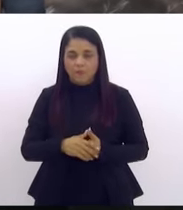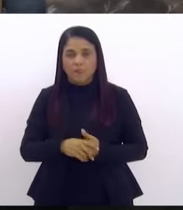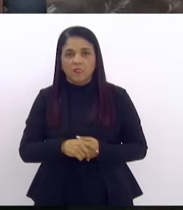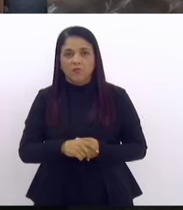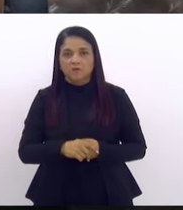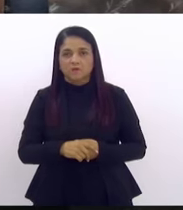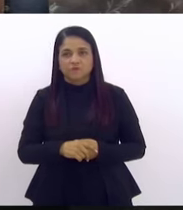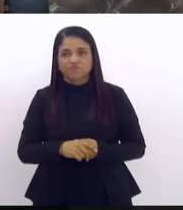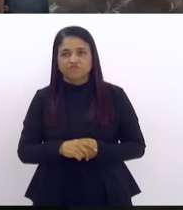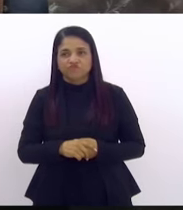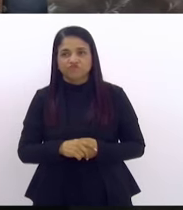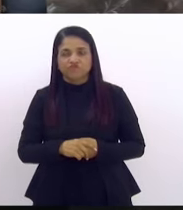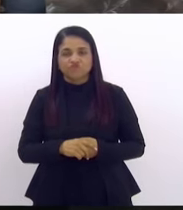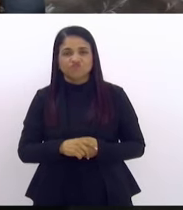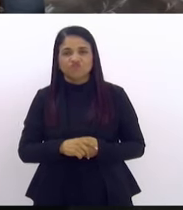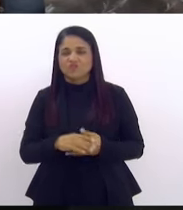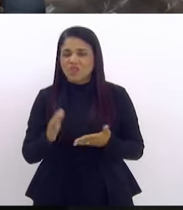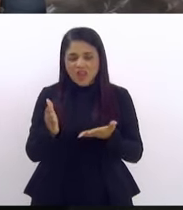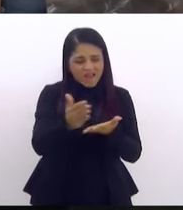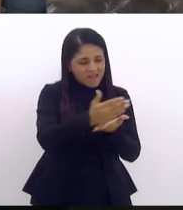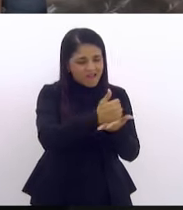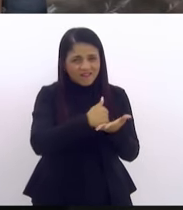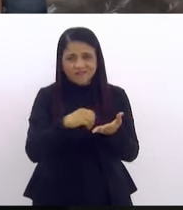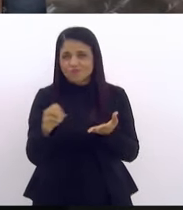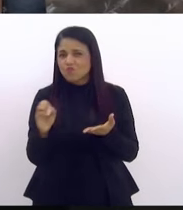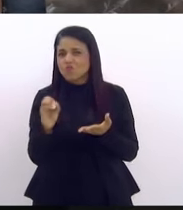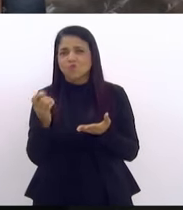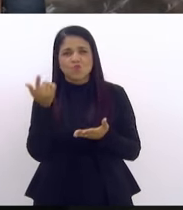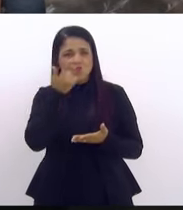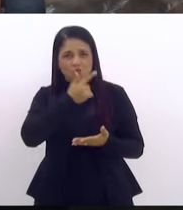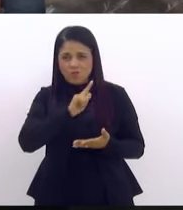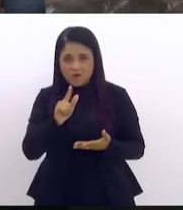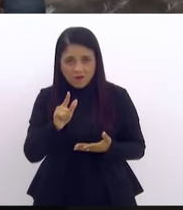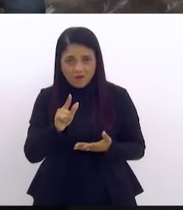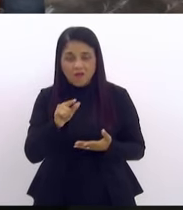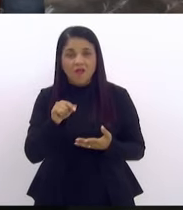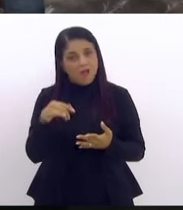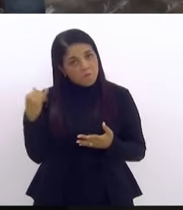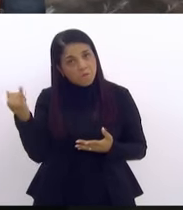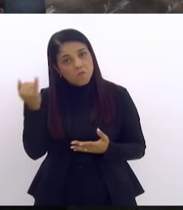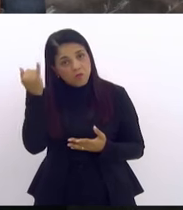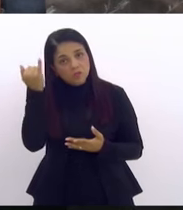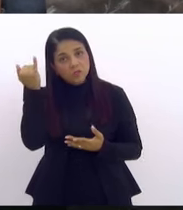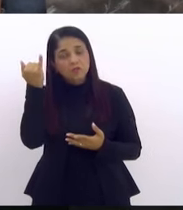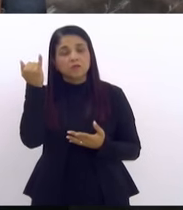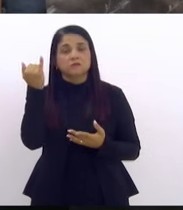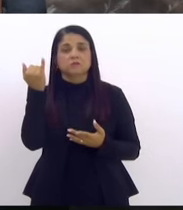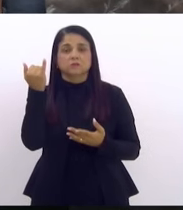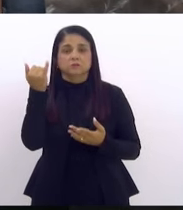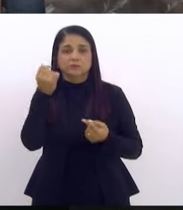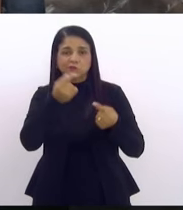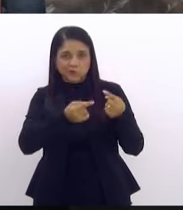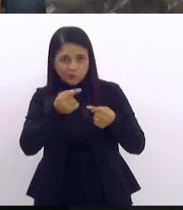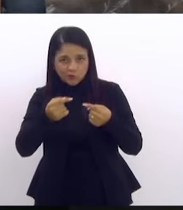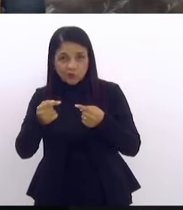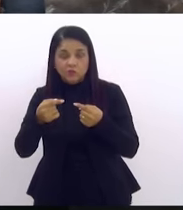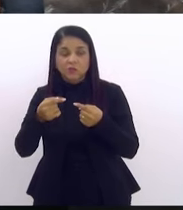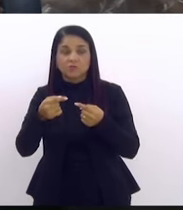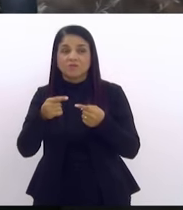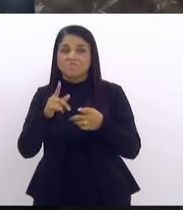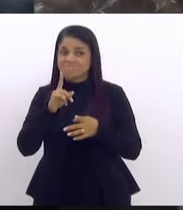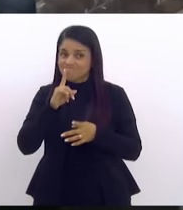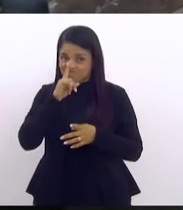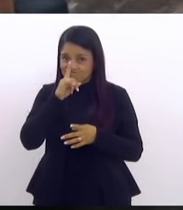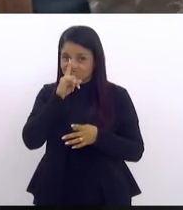não tem ganho de receita nenhuma, mas eu acho que é importante, porque senão a gente pode correr o risco do